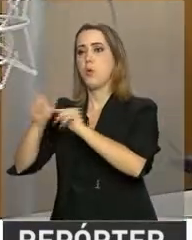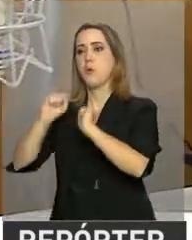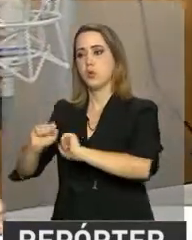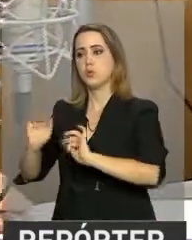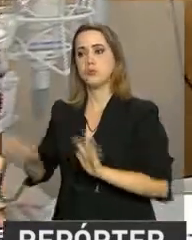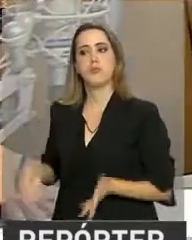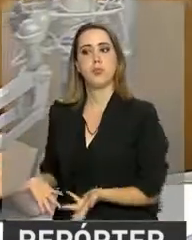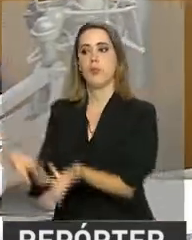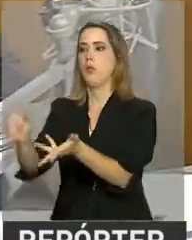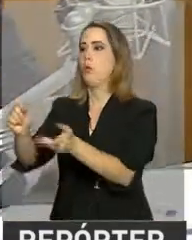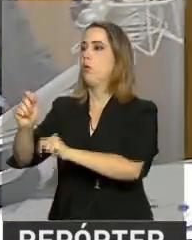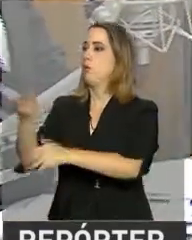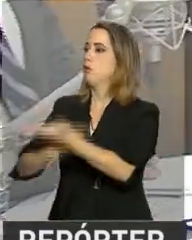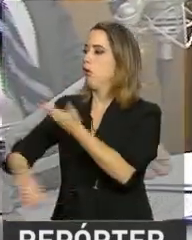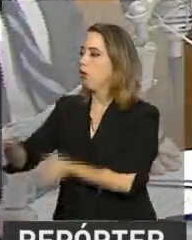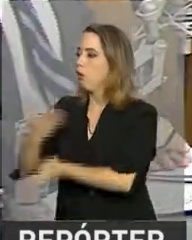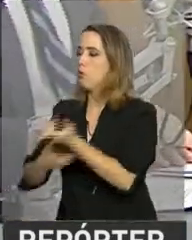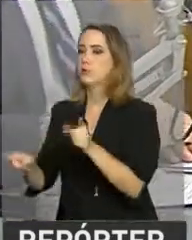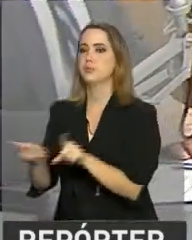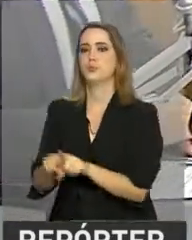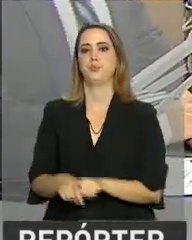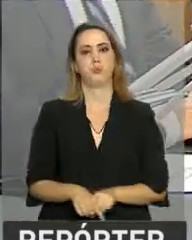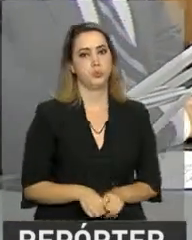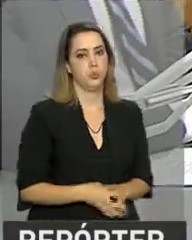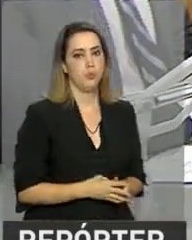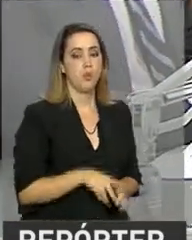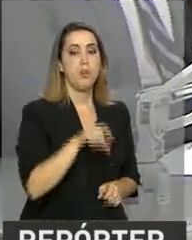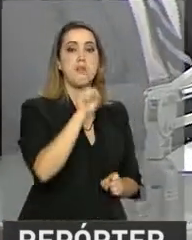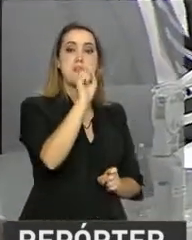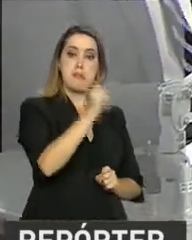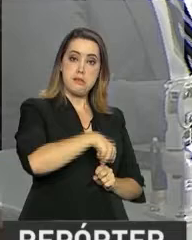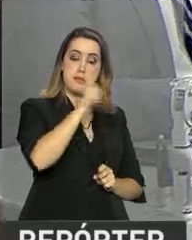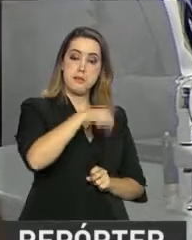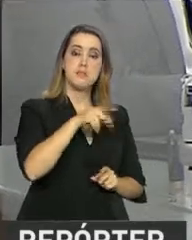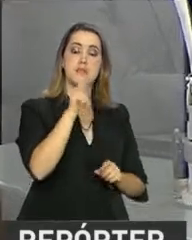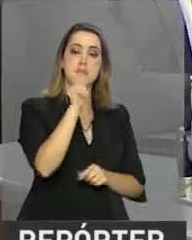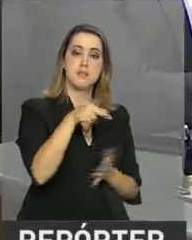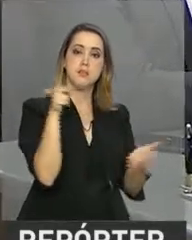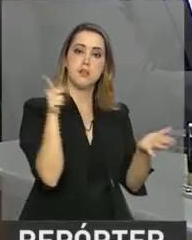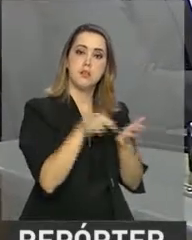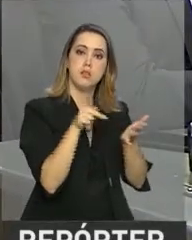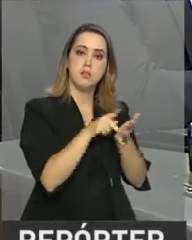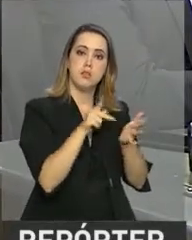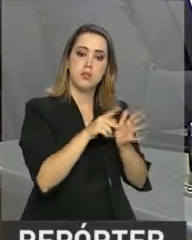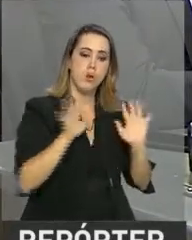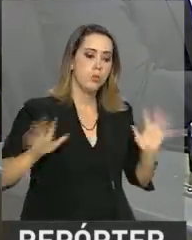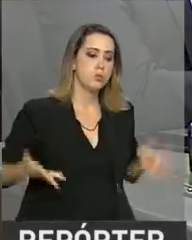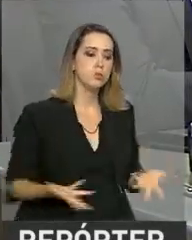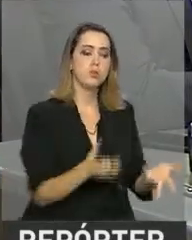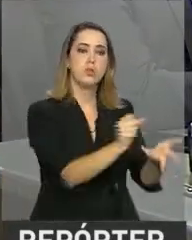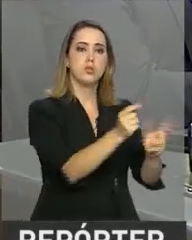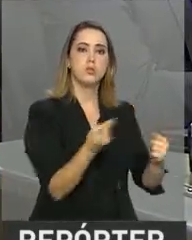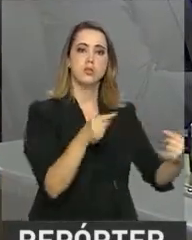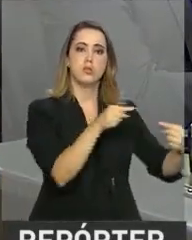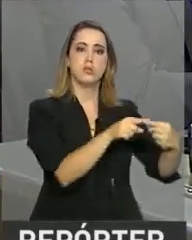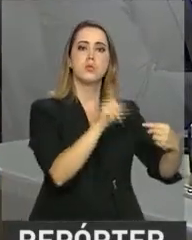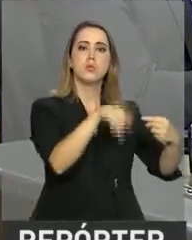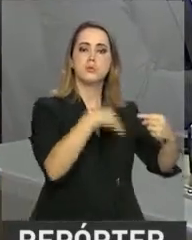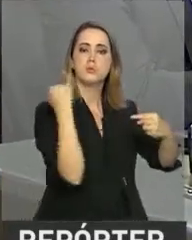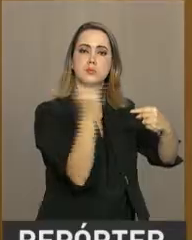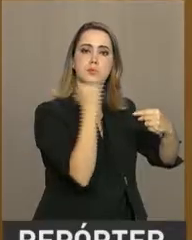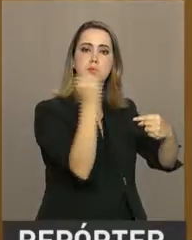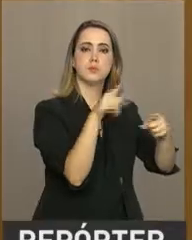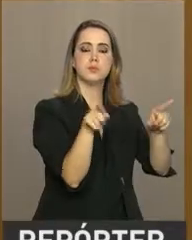não é diretor sem dúvida é o volume de recursos direcionados a esse segmento é muito importante